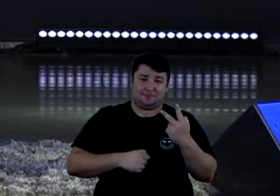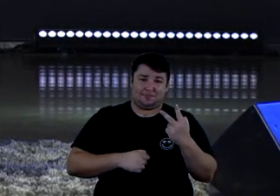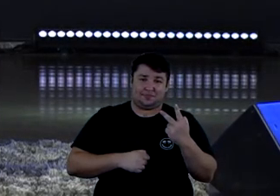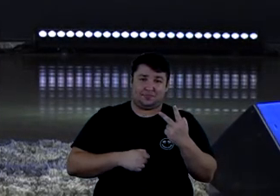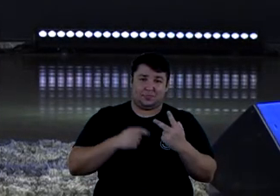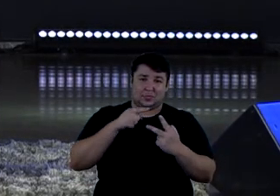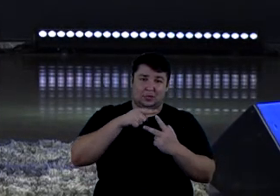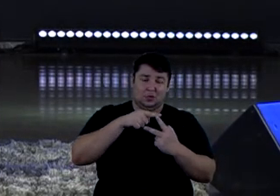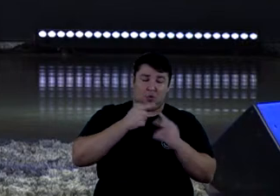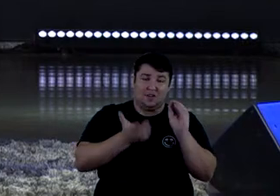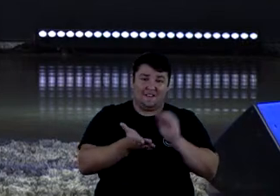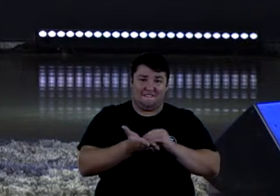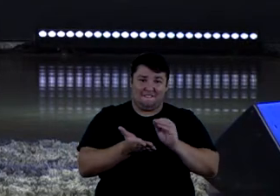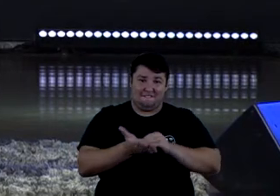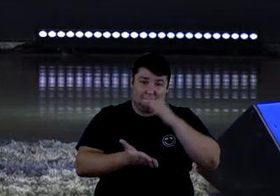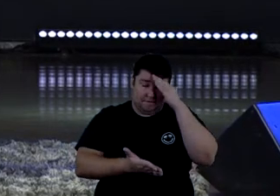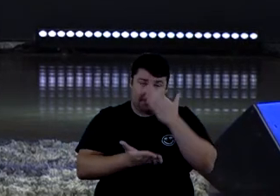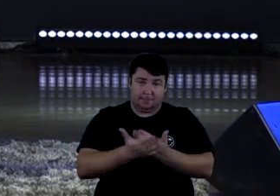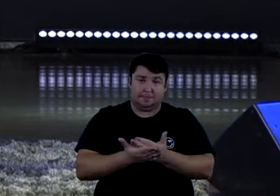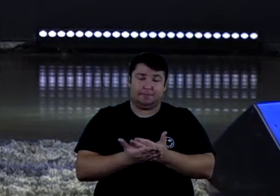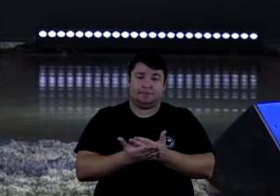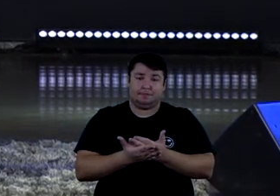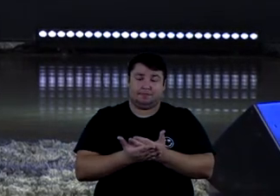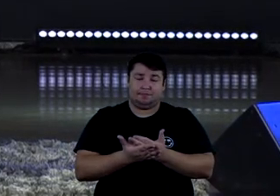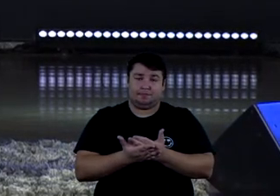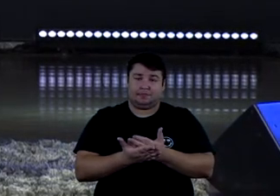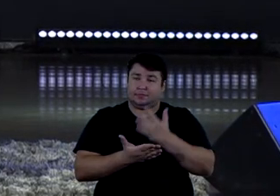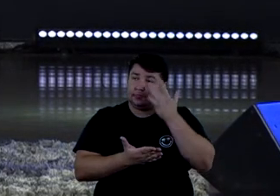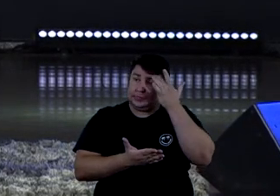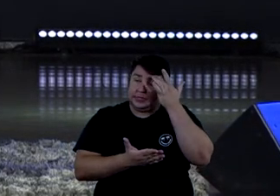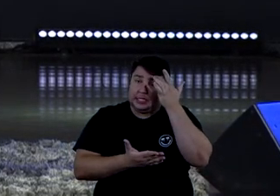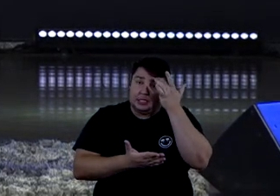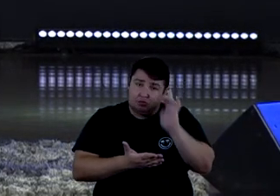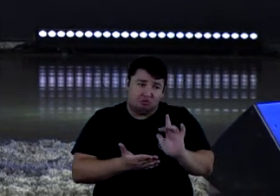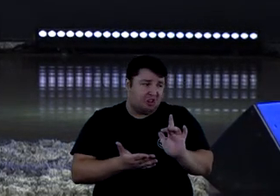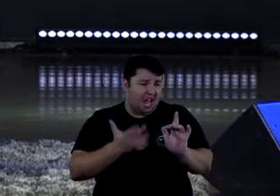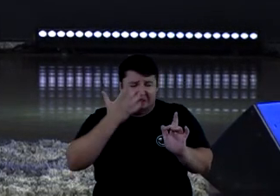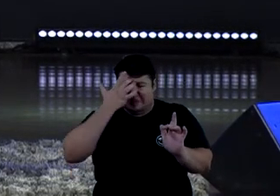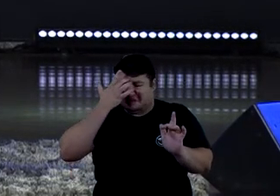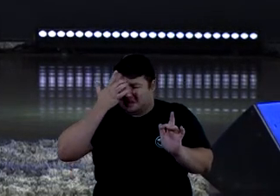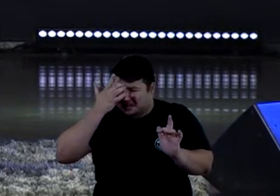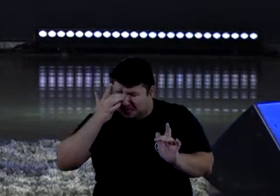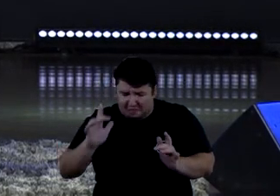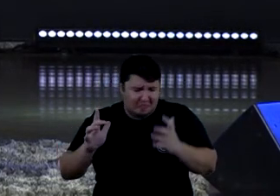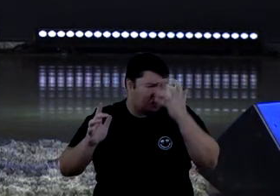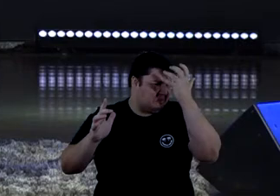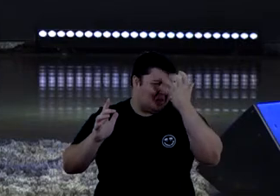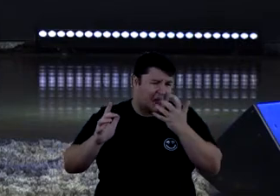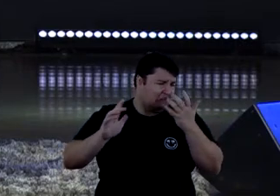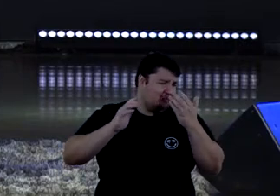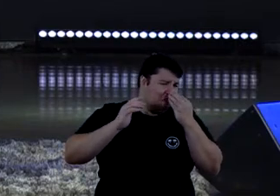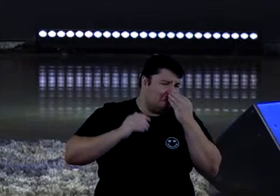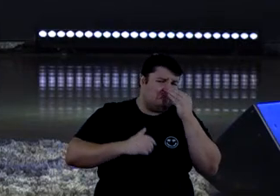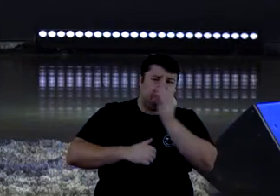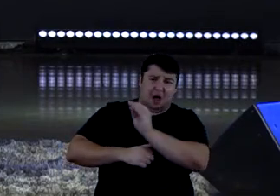O incrédulo, que não sabe, não quer saber e tem raiva de quem quer saber de